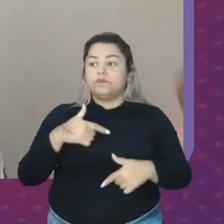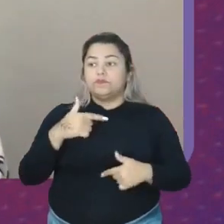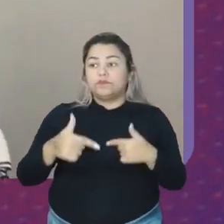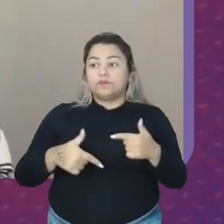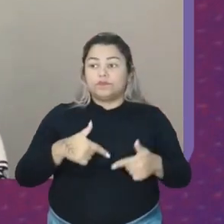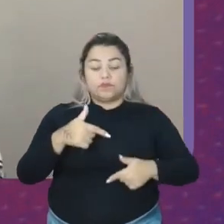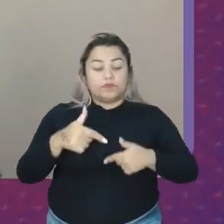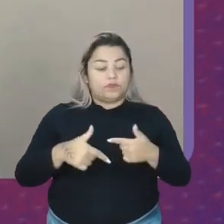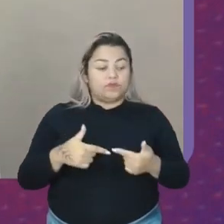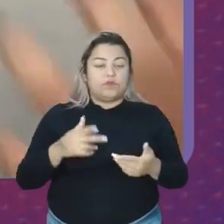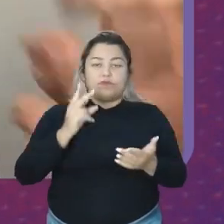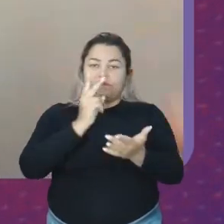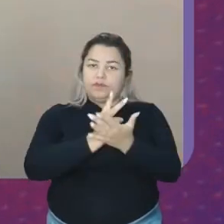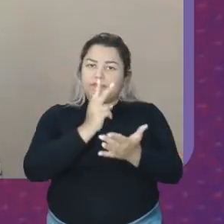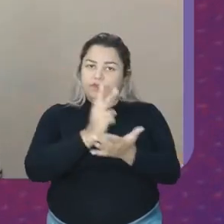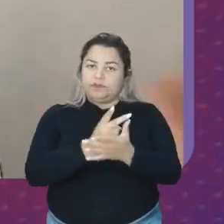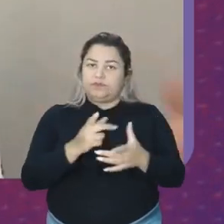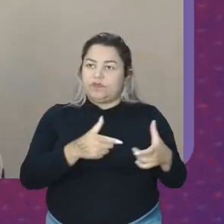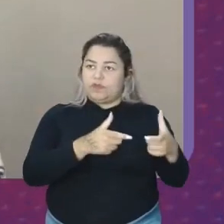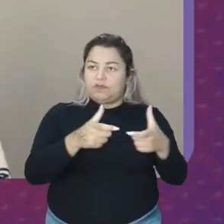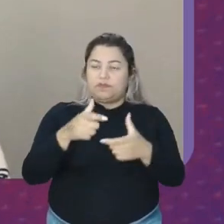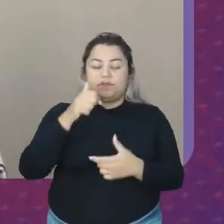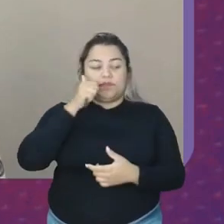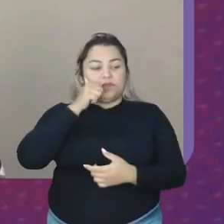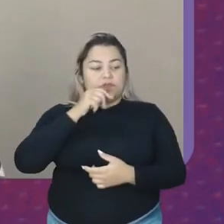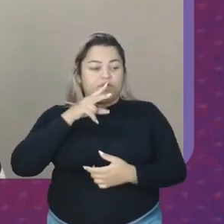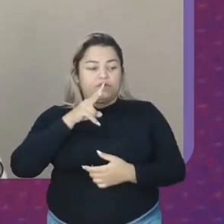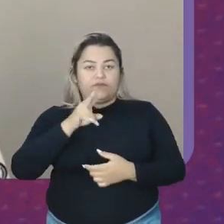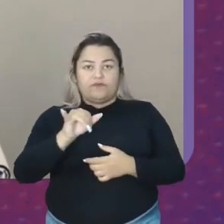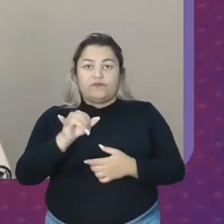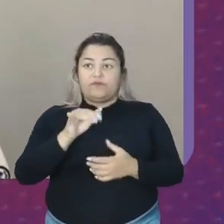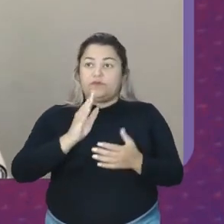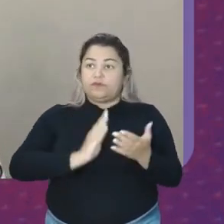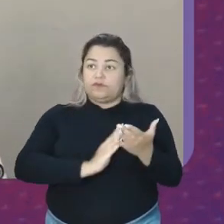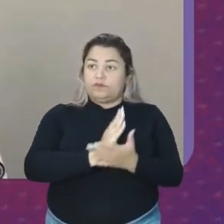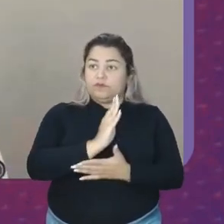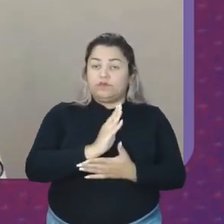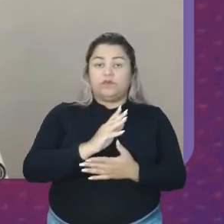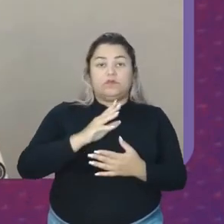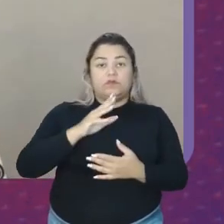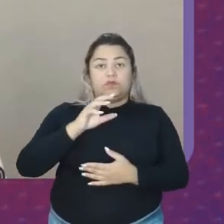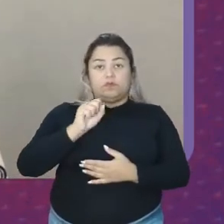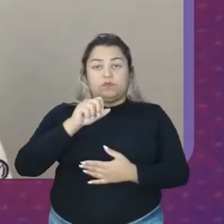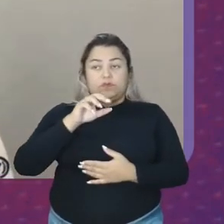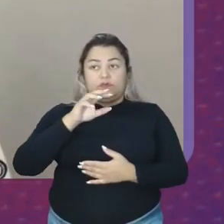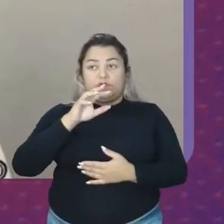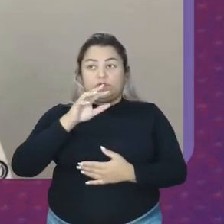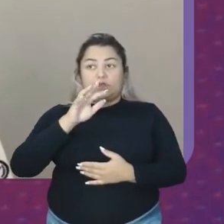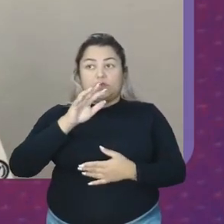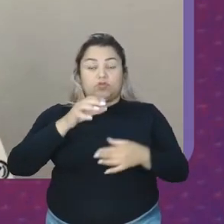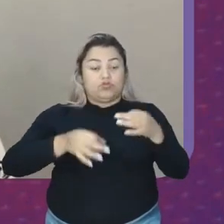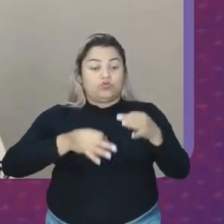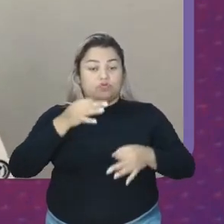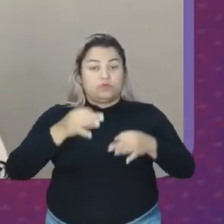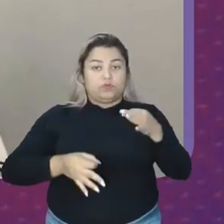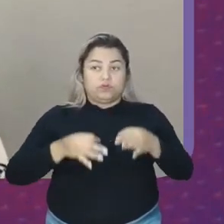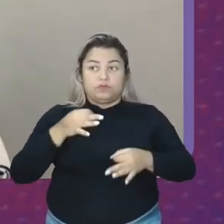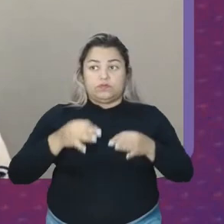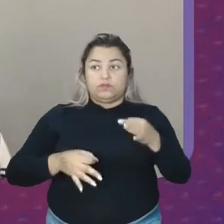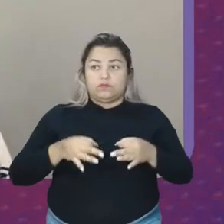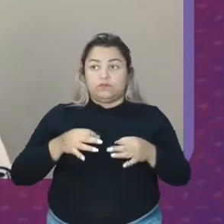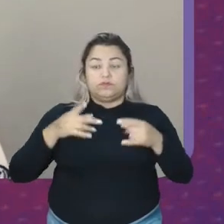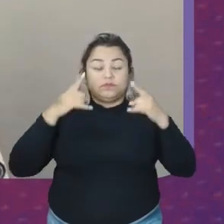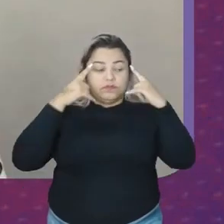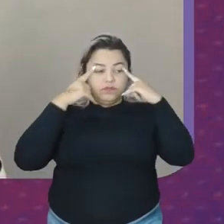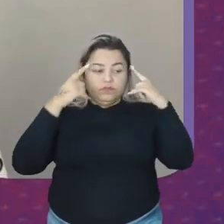naquele mesmo local, a mulher vai acessar o Tribunal de Justiça, a Vara de